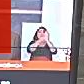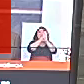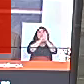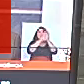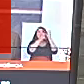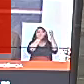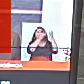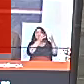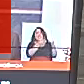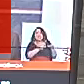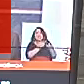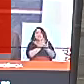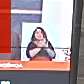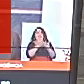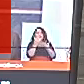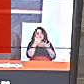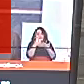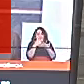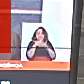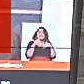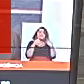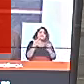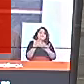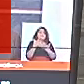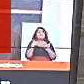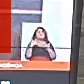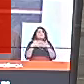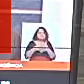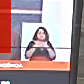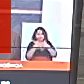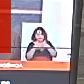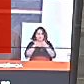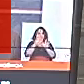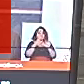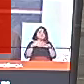um pouco confuso para todo mundo. Então, de antemão, a gente já vinha discutindo